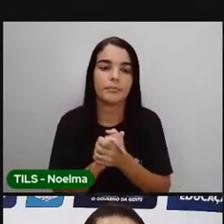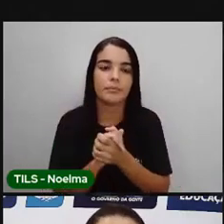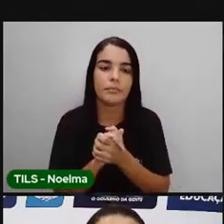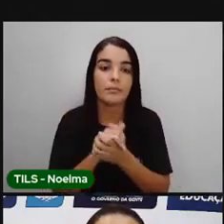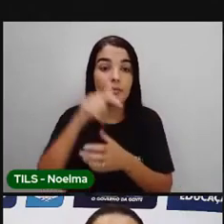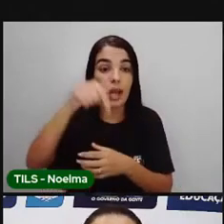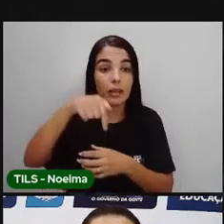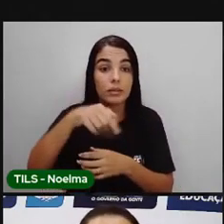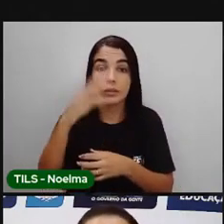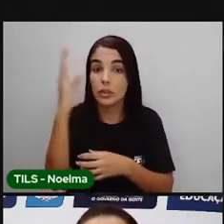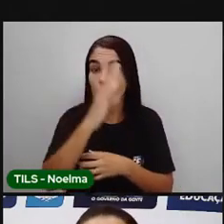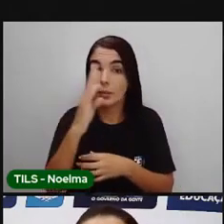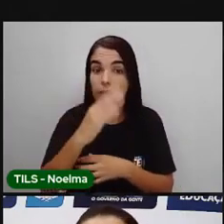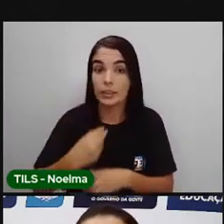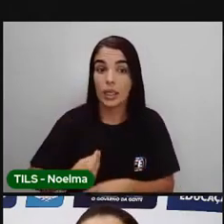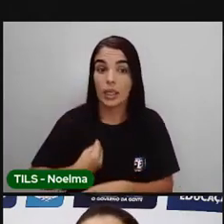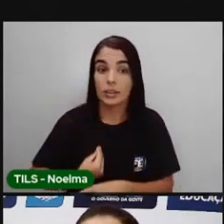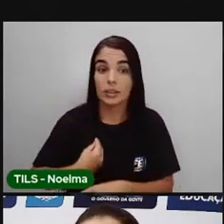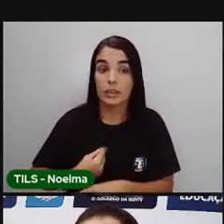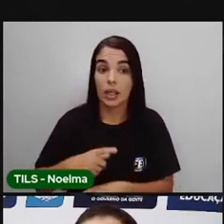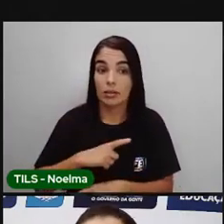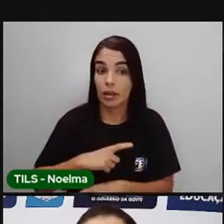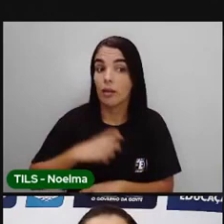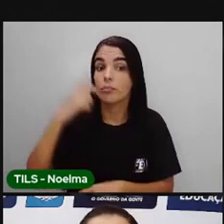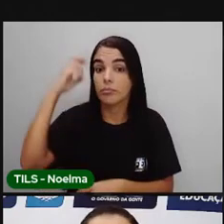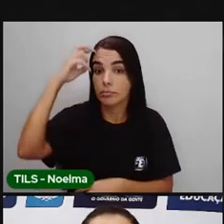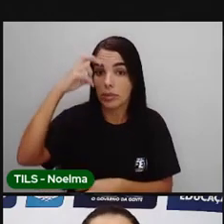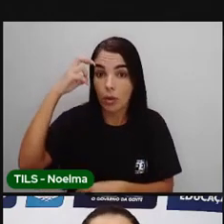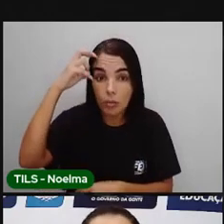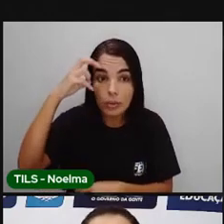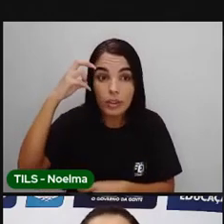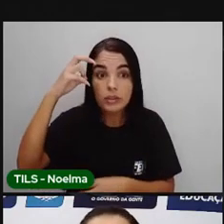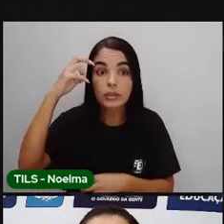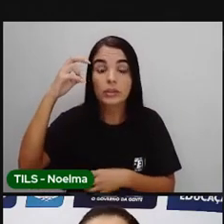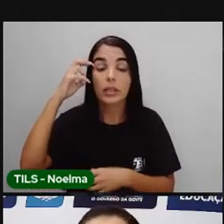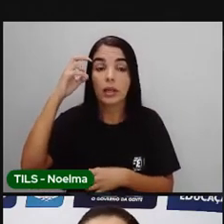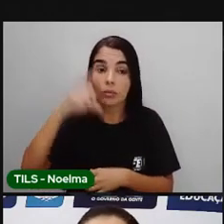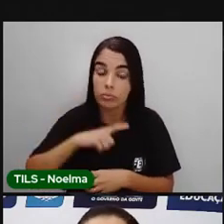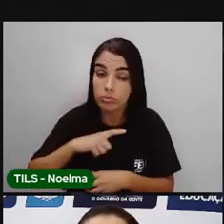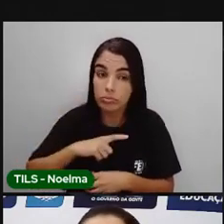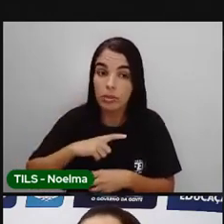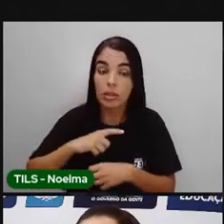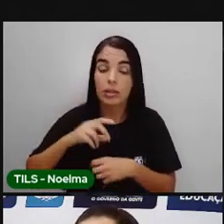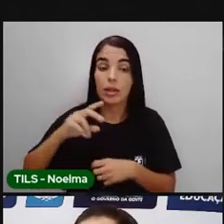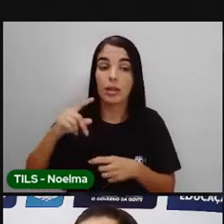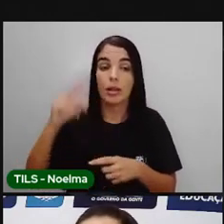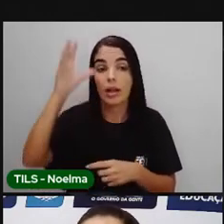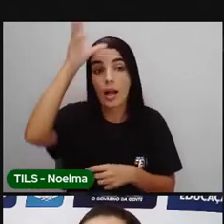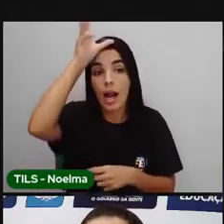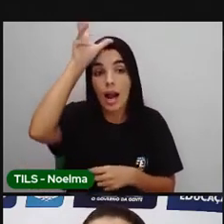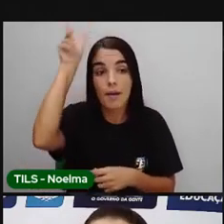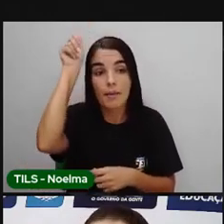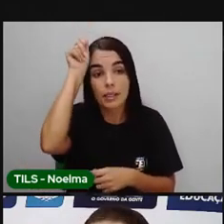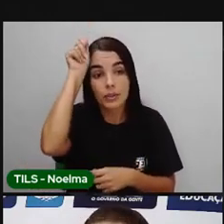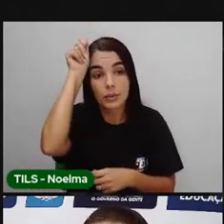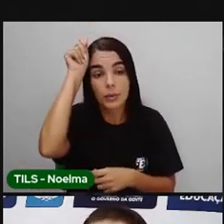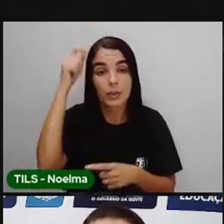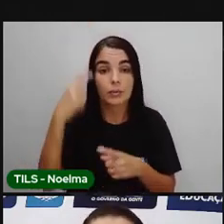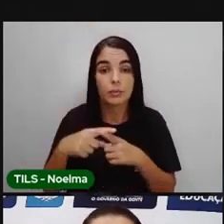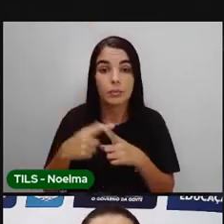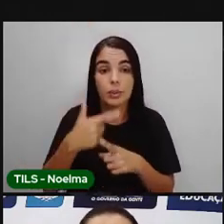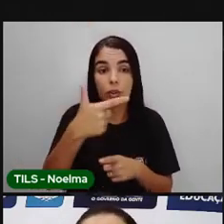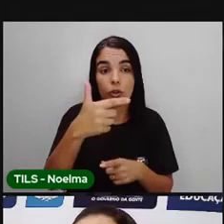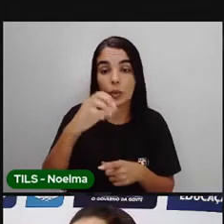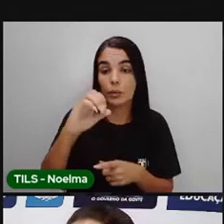E aí, no Brasil, existe uma preocupação crescente quanto ao desmatamento na Amazônia, que bateu recorde lá em